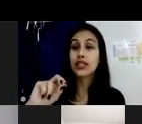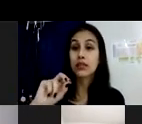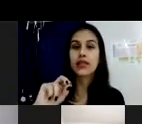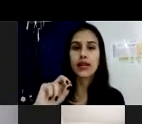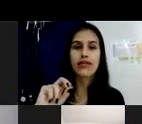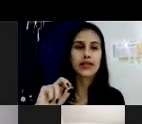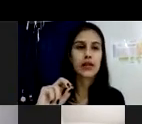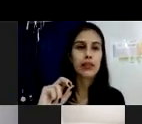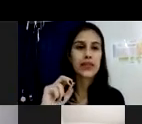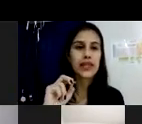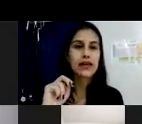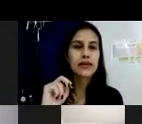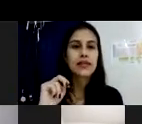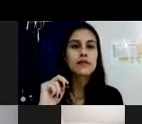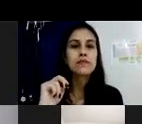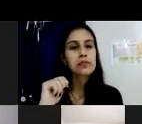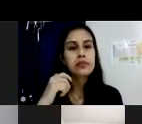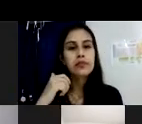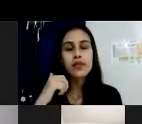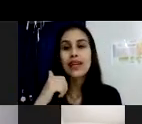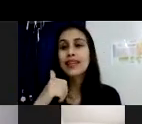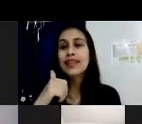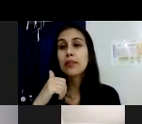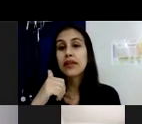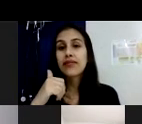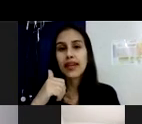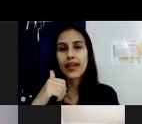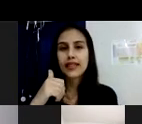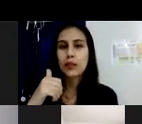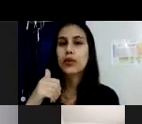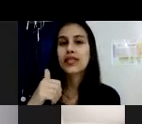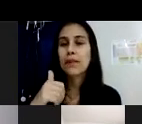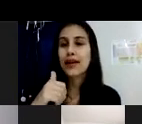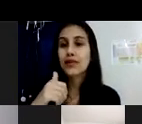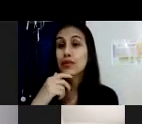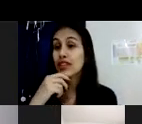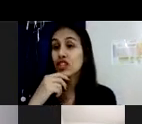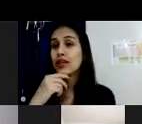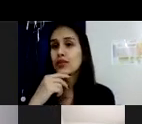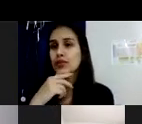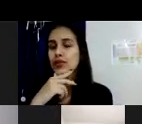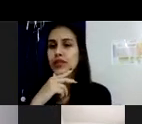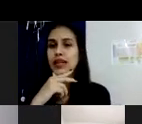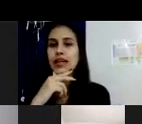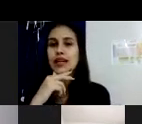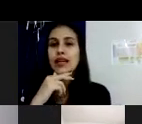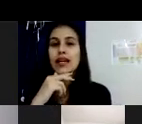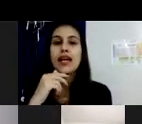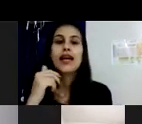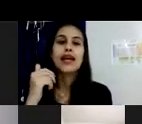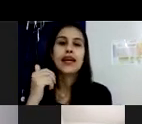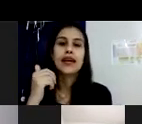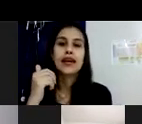deixar sempre travado, tá? E dá preferência por sapatos fechados, tá?